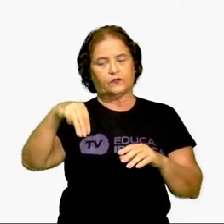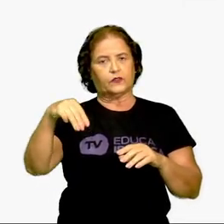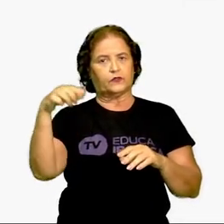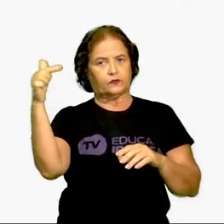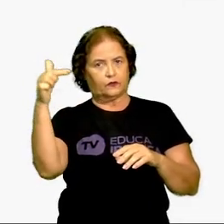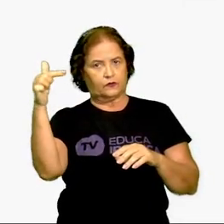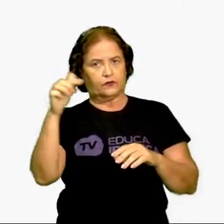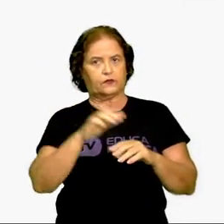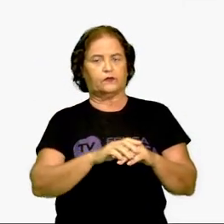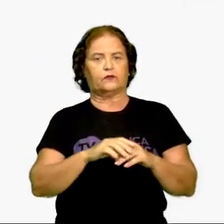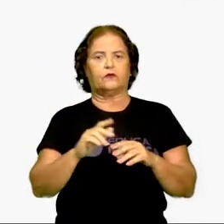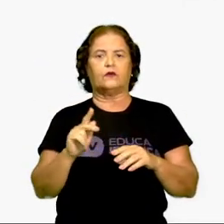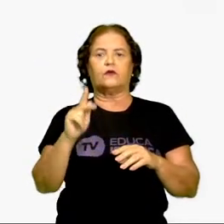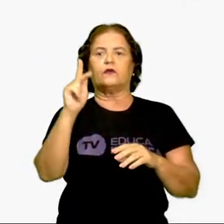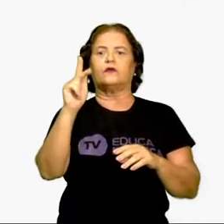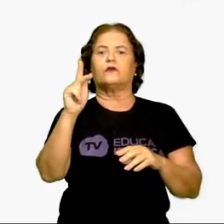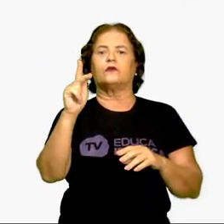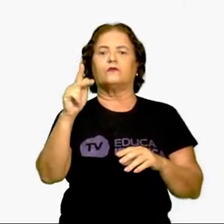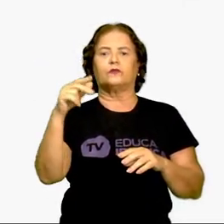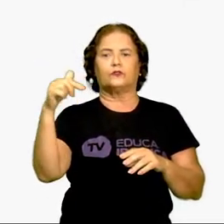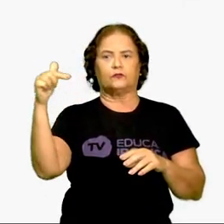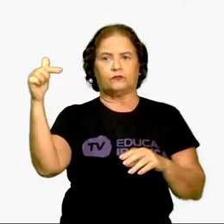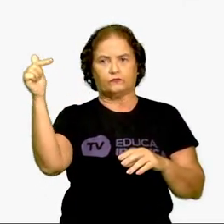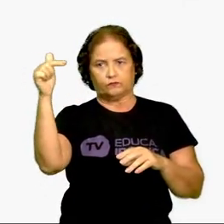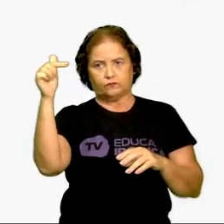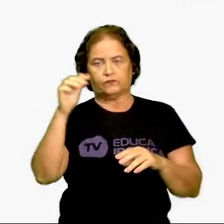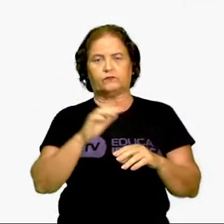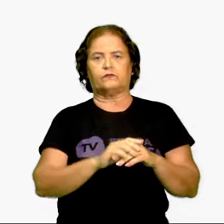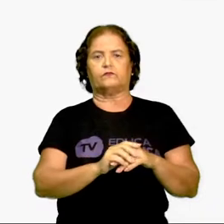quilômetros quadrados. Próxima figura.